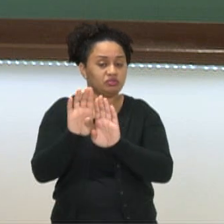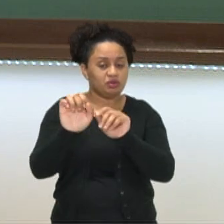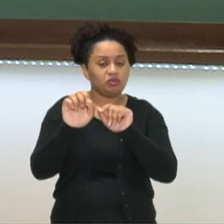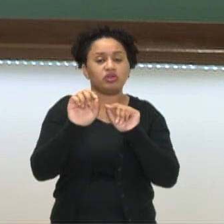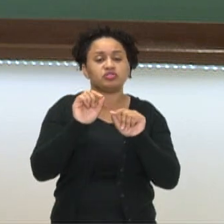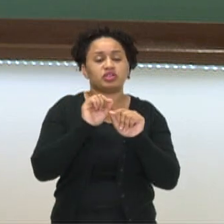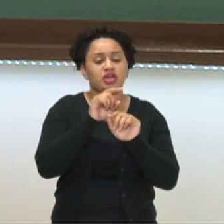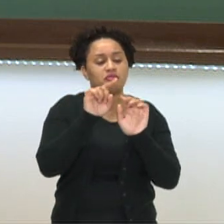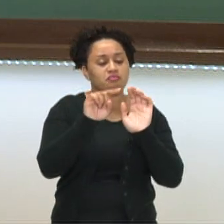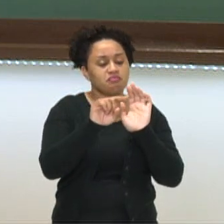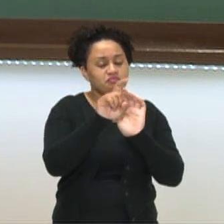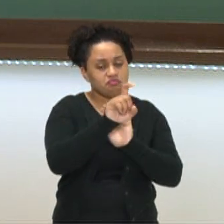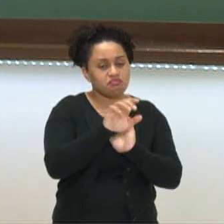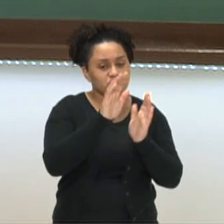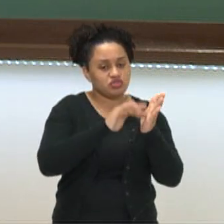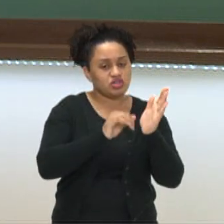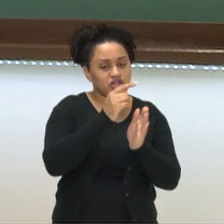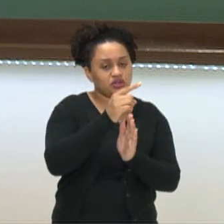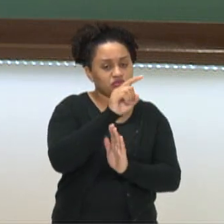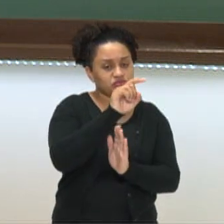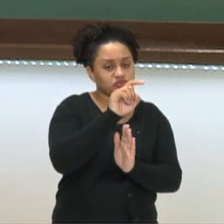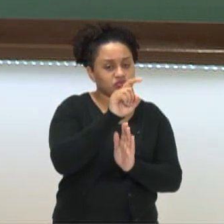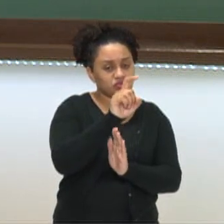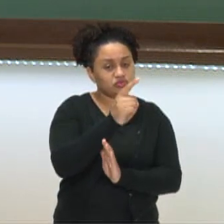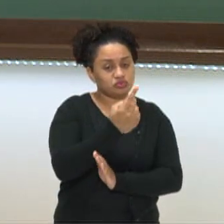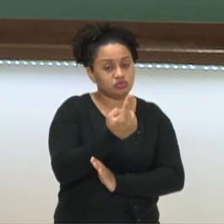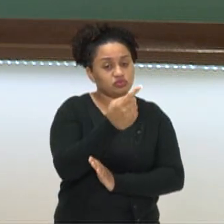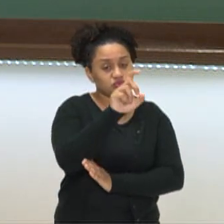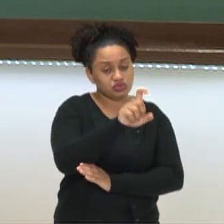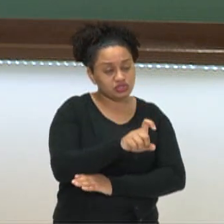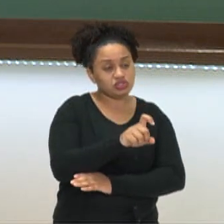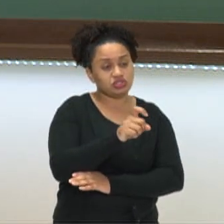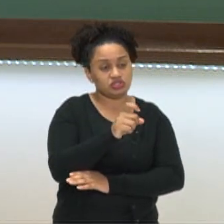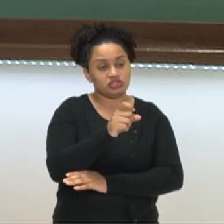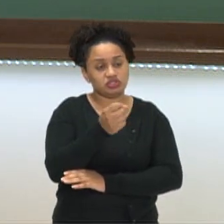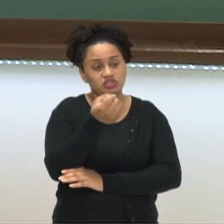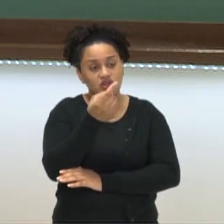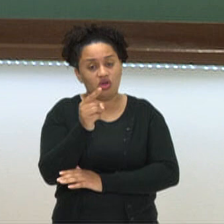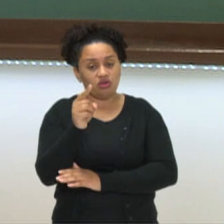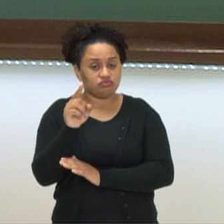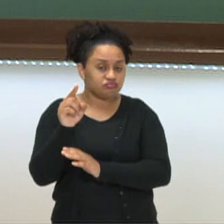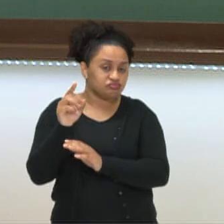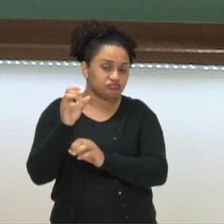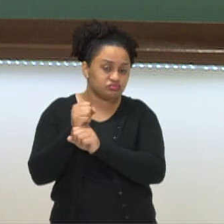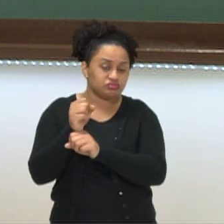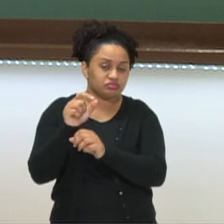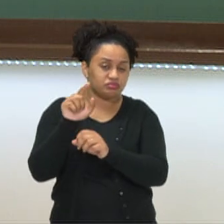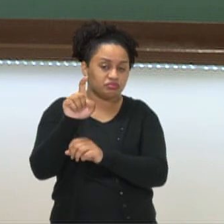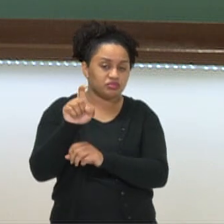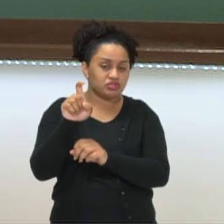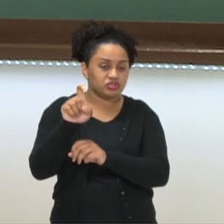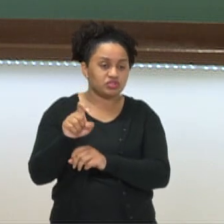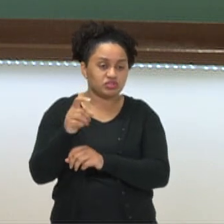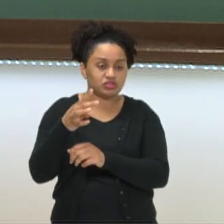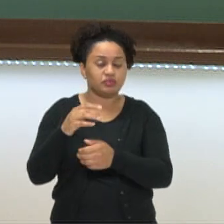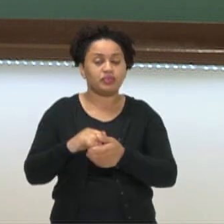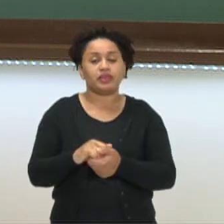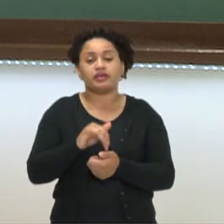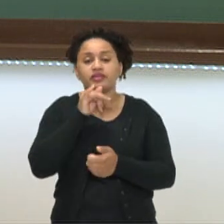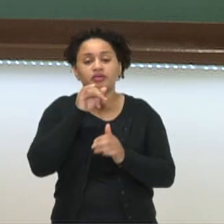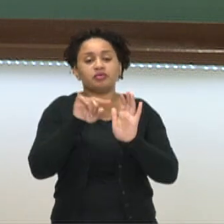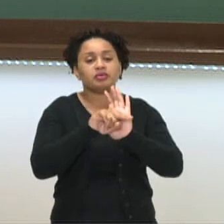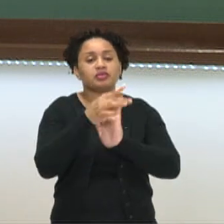menos 1x, menos 3x. Ou então usando um número maior do que o menos 4, né? Por